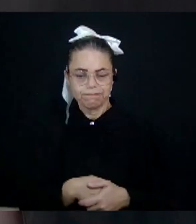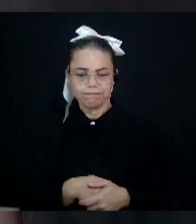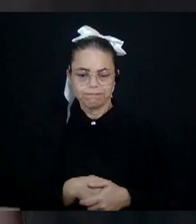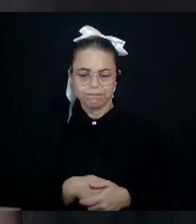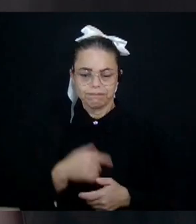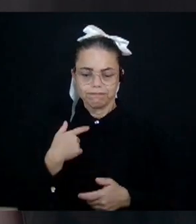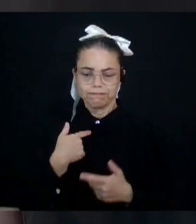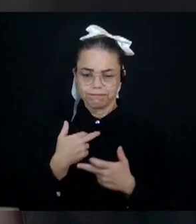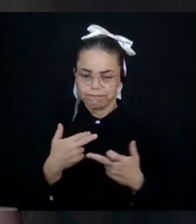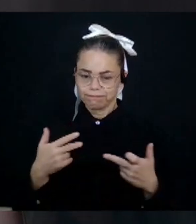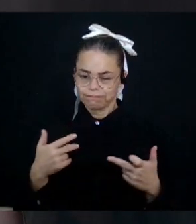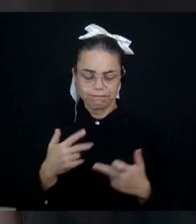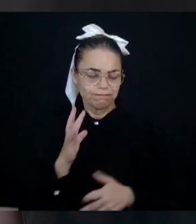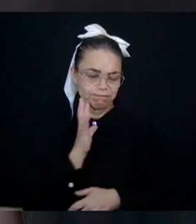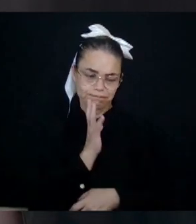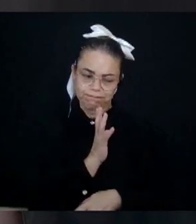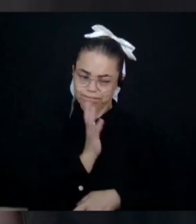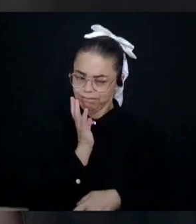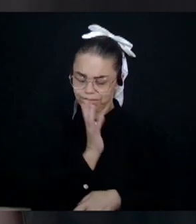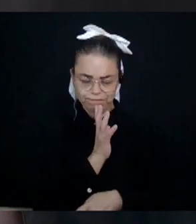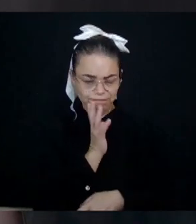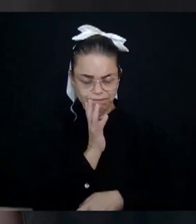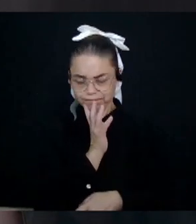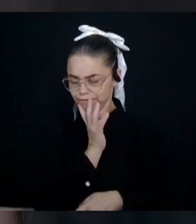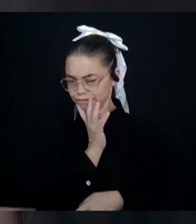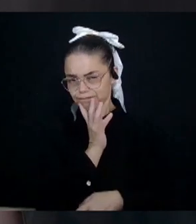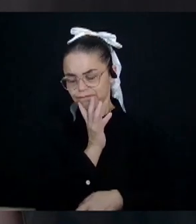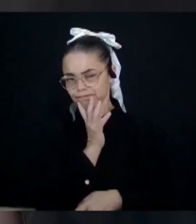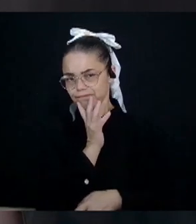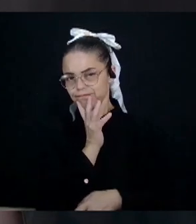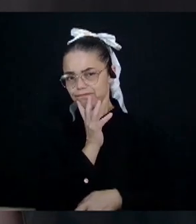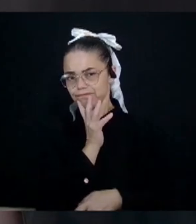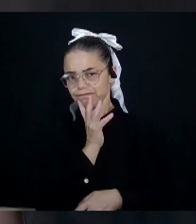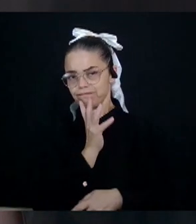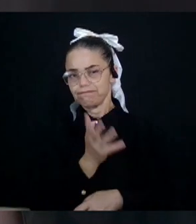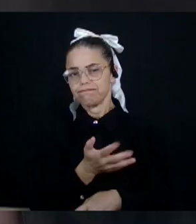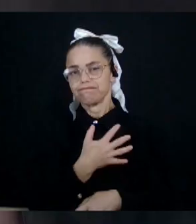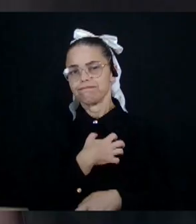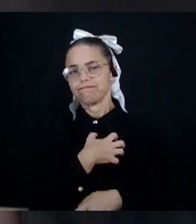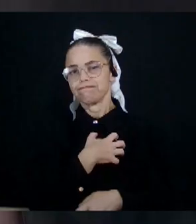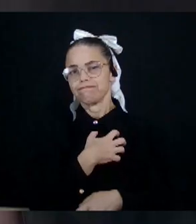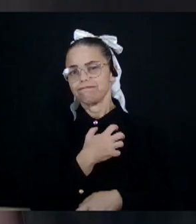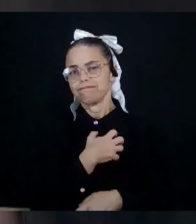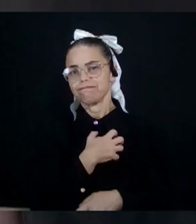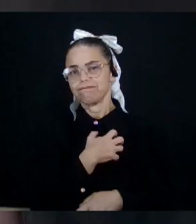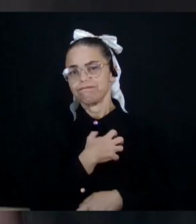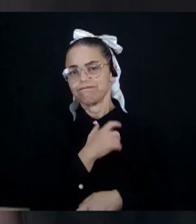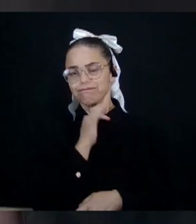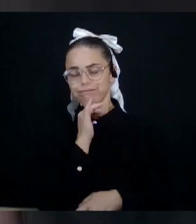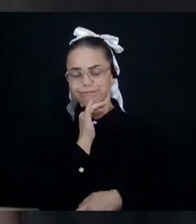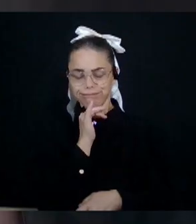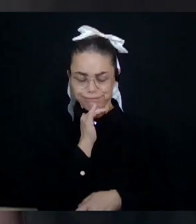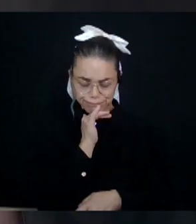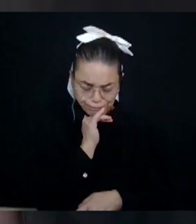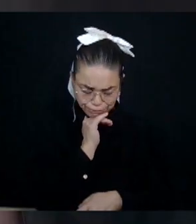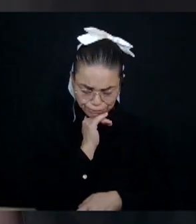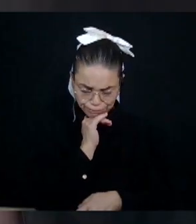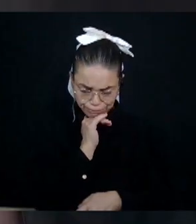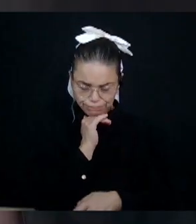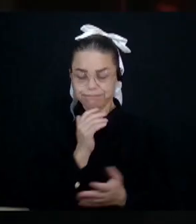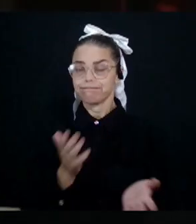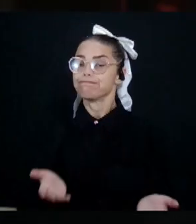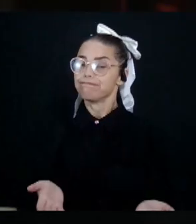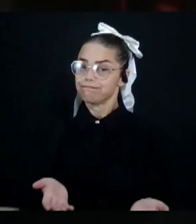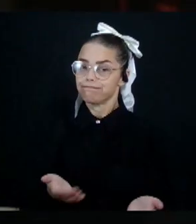que não são tão divertidas assim, eu estou me sentindo tão mal, né?" Muito bem. E você